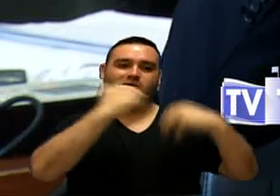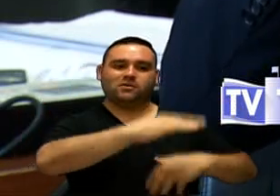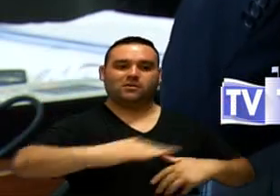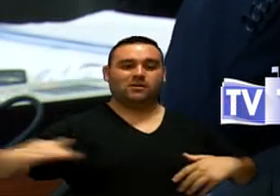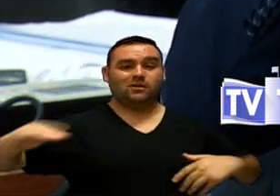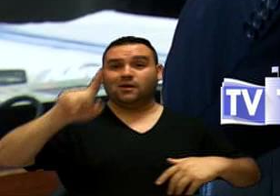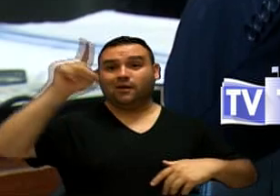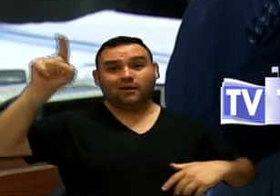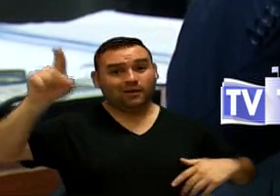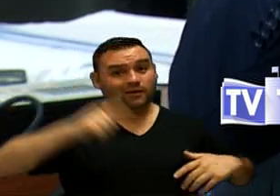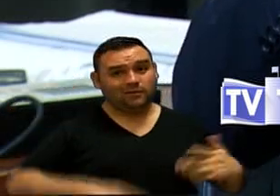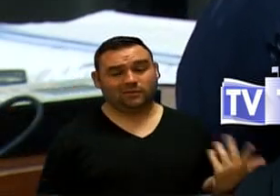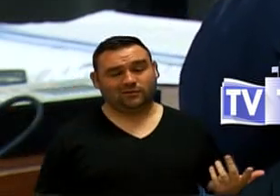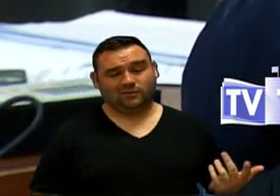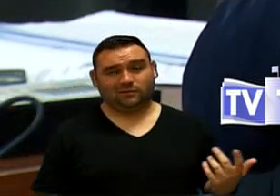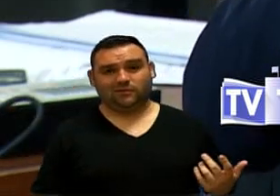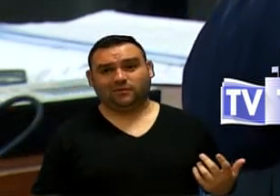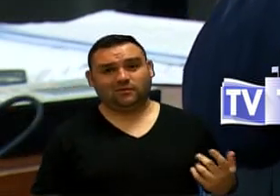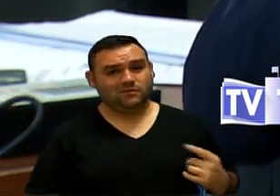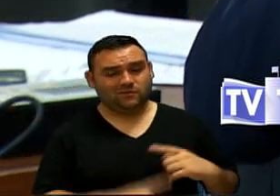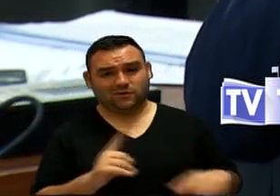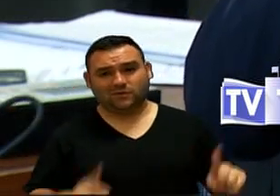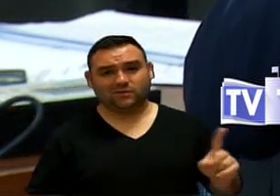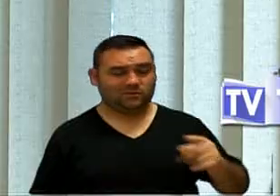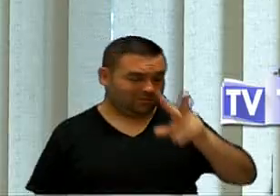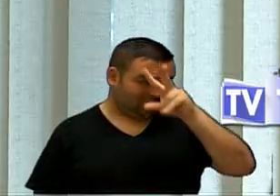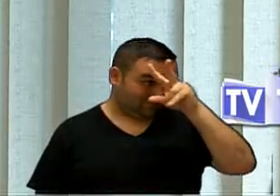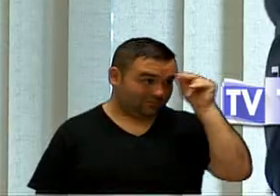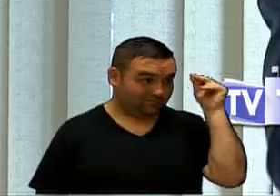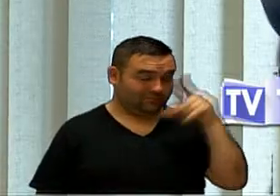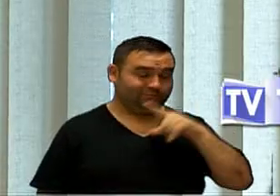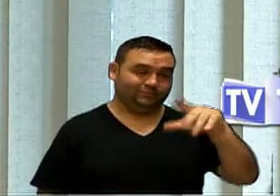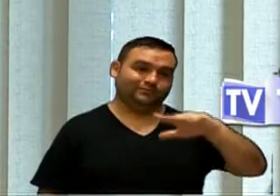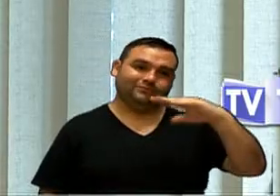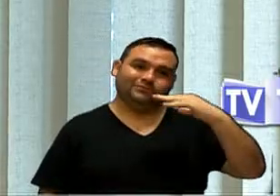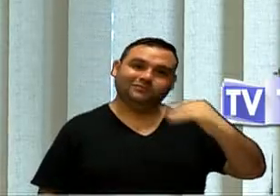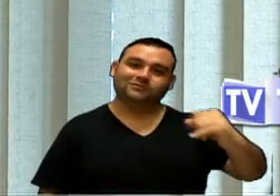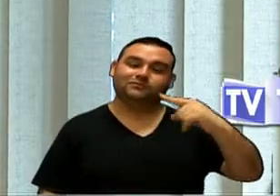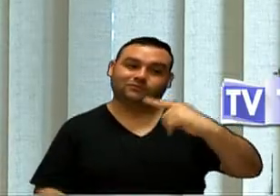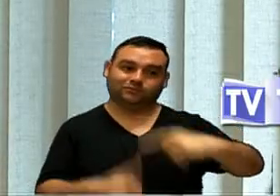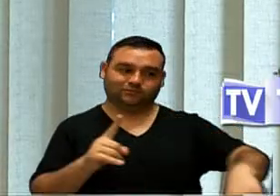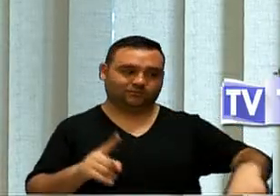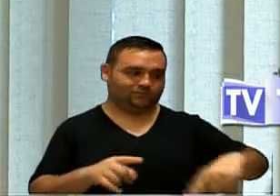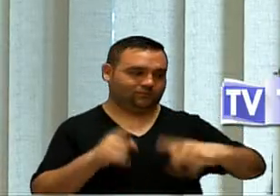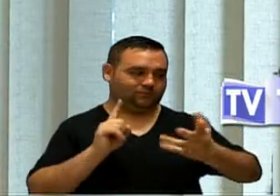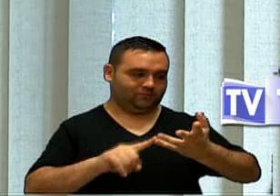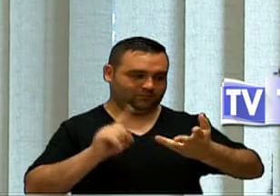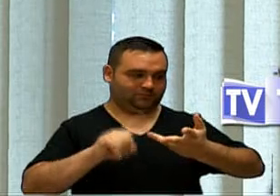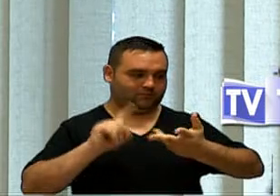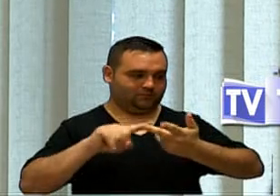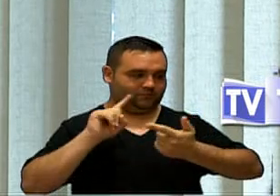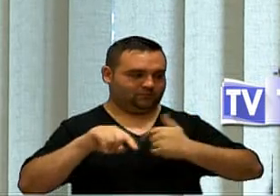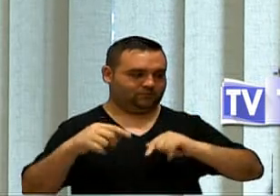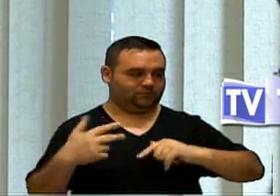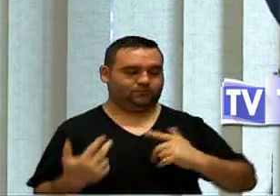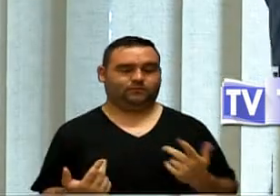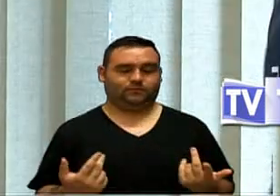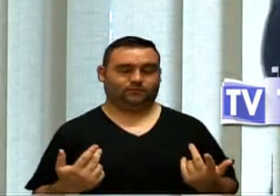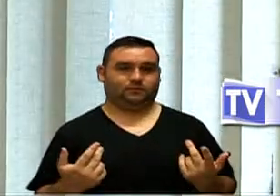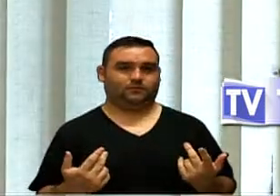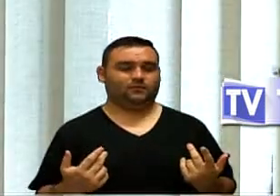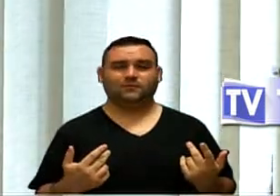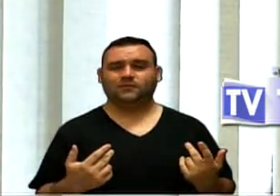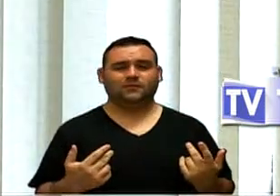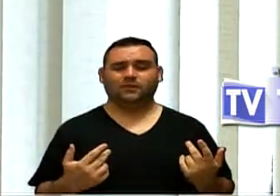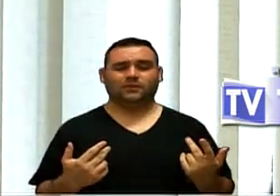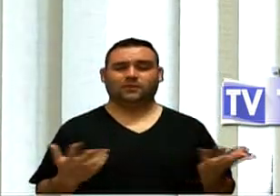não teria problema nenhum que vetasse, Martinez, desde que o executivo tivesse chamado e falou, ó, nós vamos vetar por vice de iniciativa. Por favor, estou pedindo para você. Não